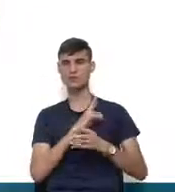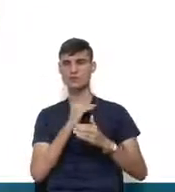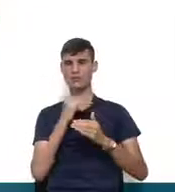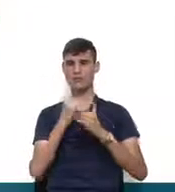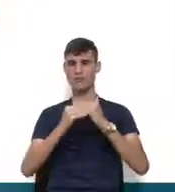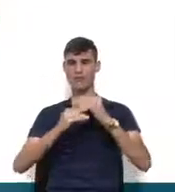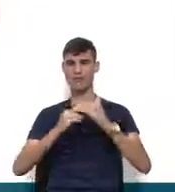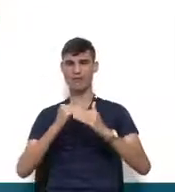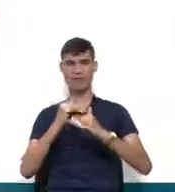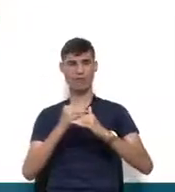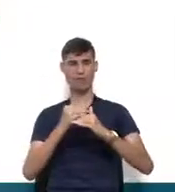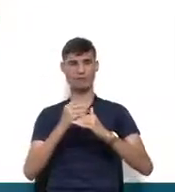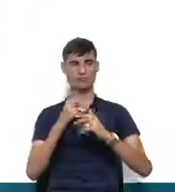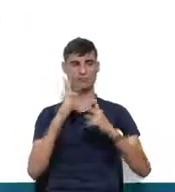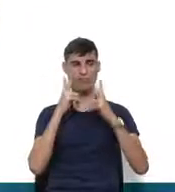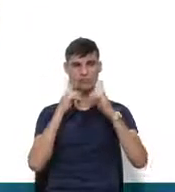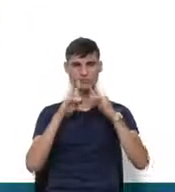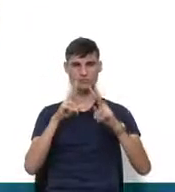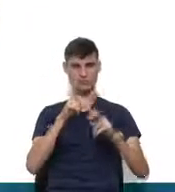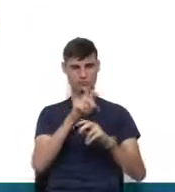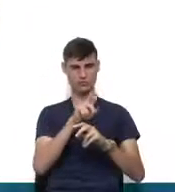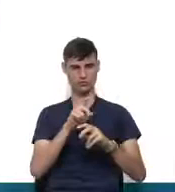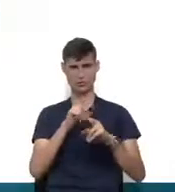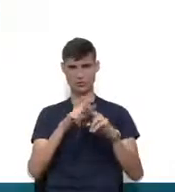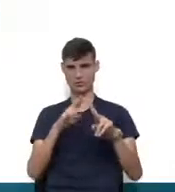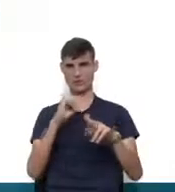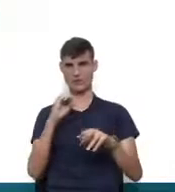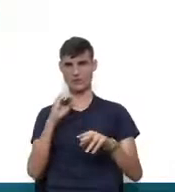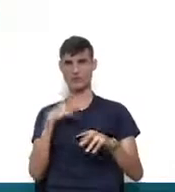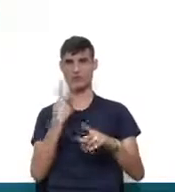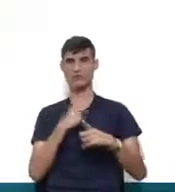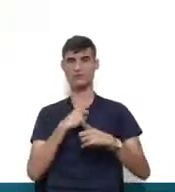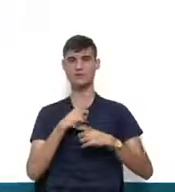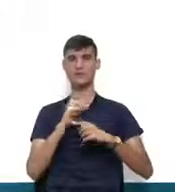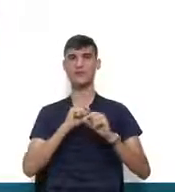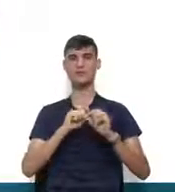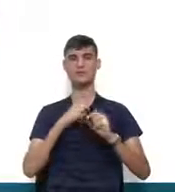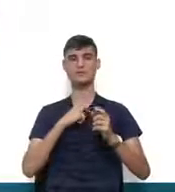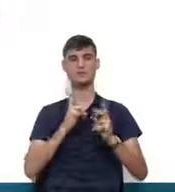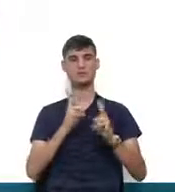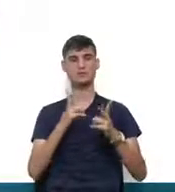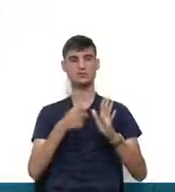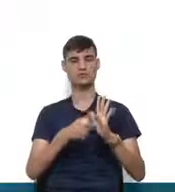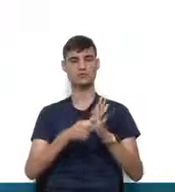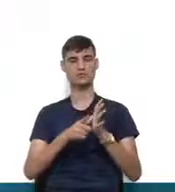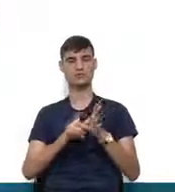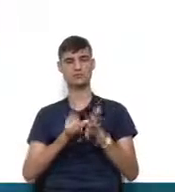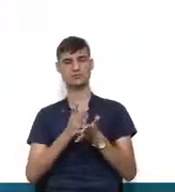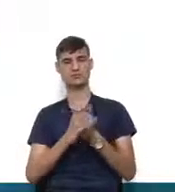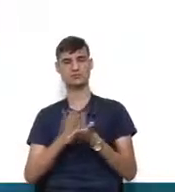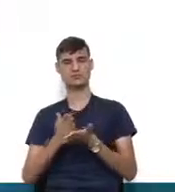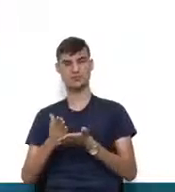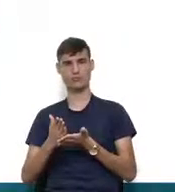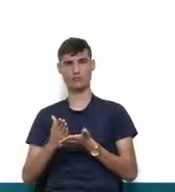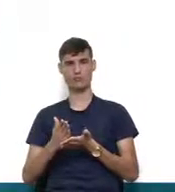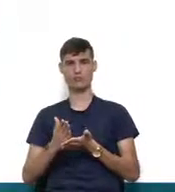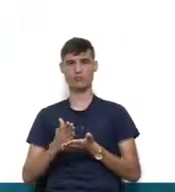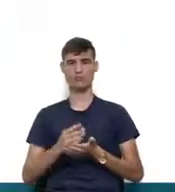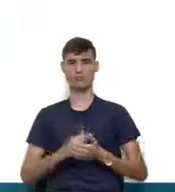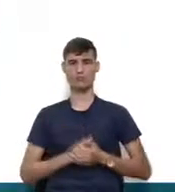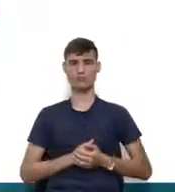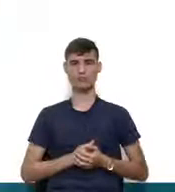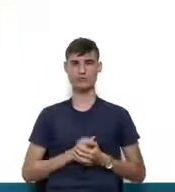essa função. Reparem que no meu x igual a 0, nós vamos ter a descontinuidade, tá? Só